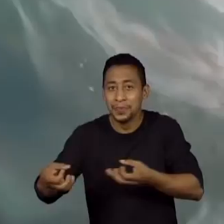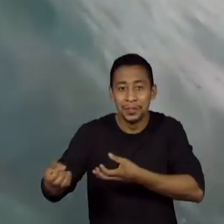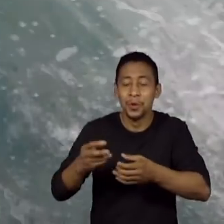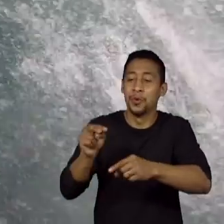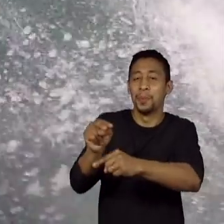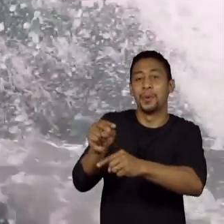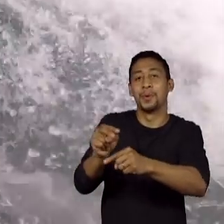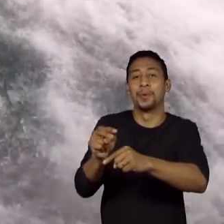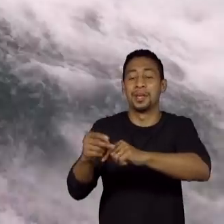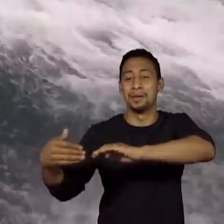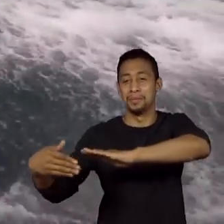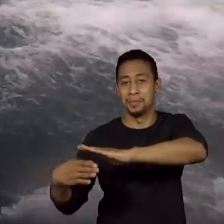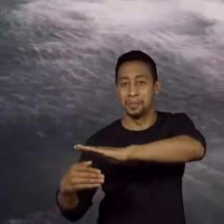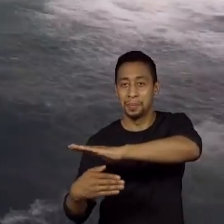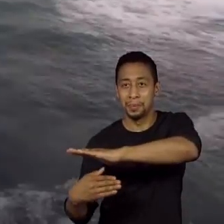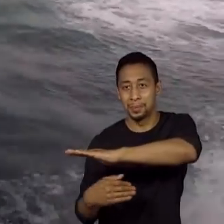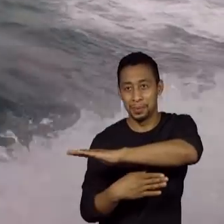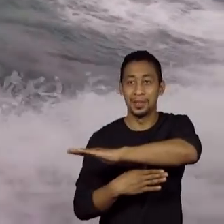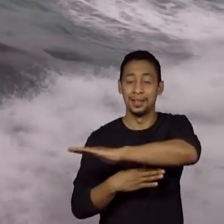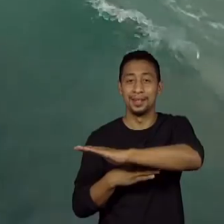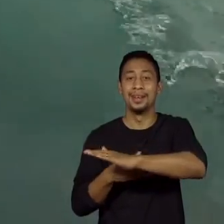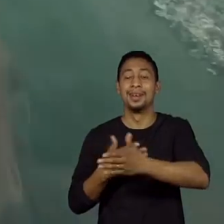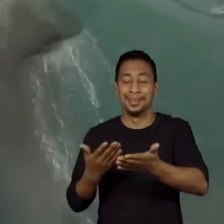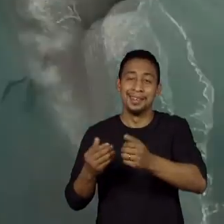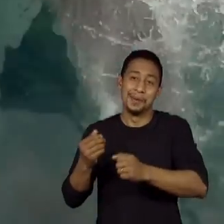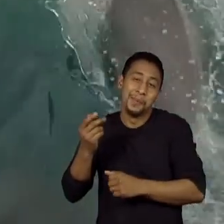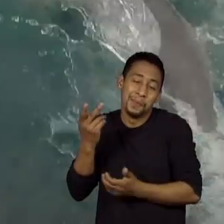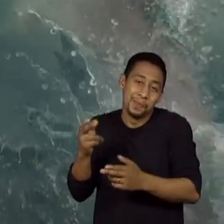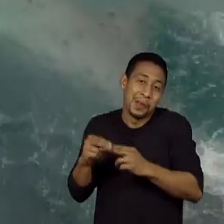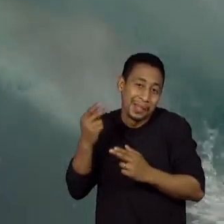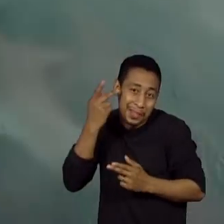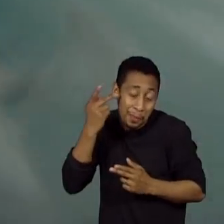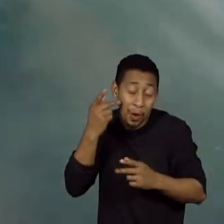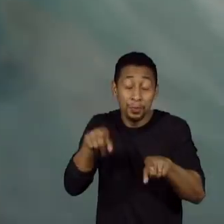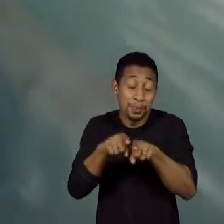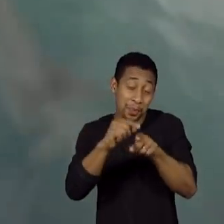marinha de São Paulo e até do Brasil, né?